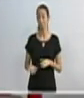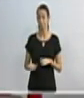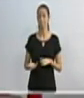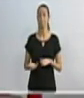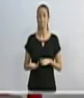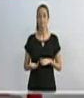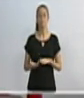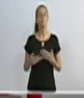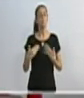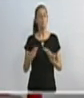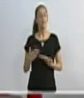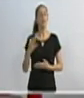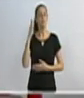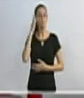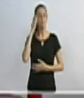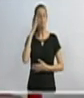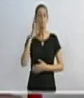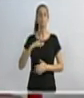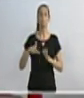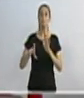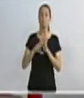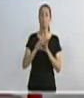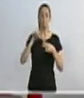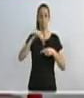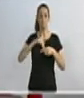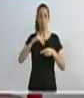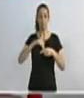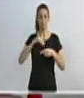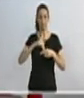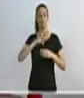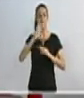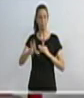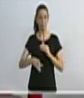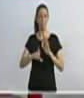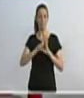gente, a gente sabe que tem uma lei municipal, complementar 907,